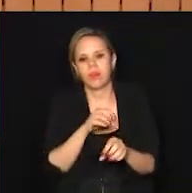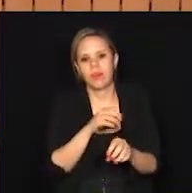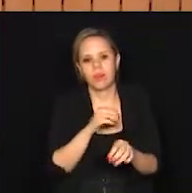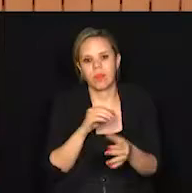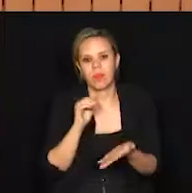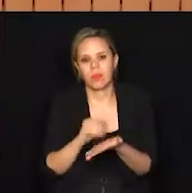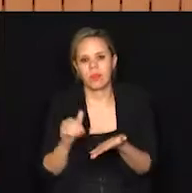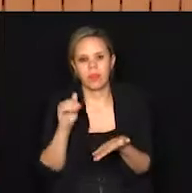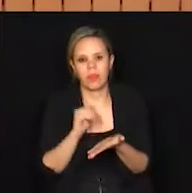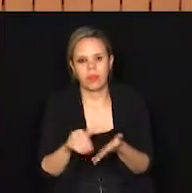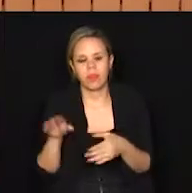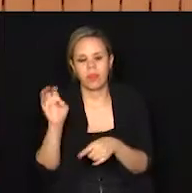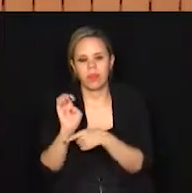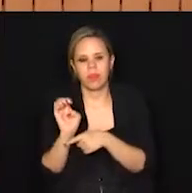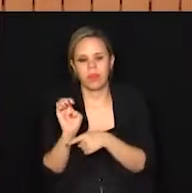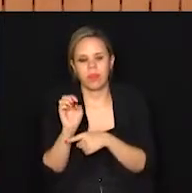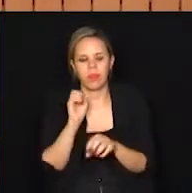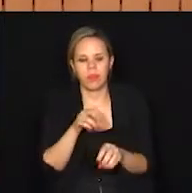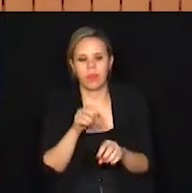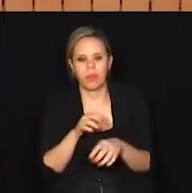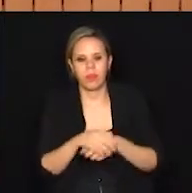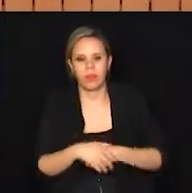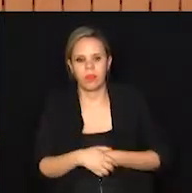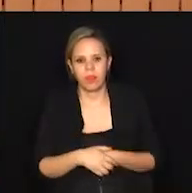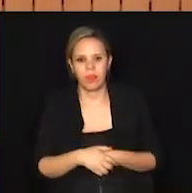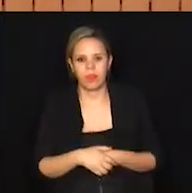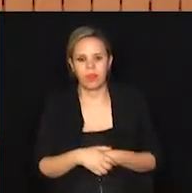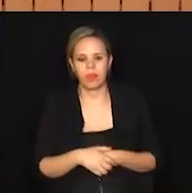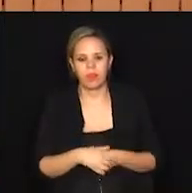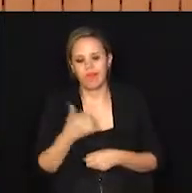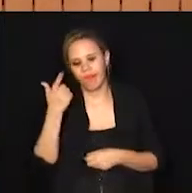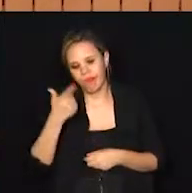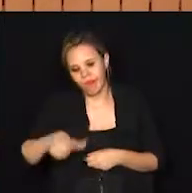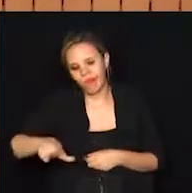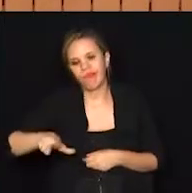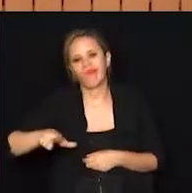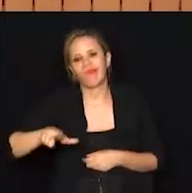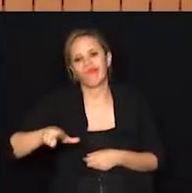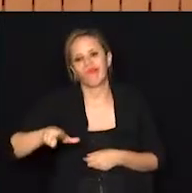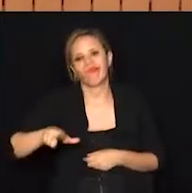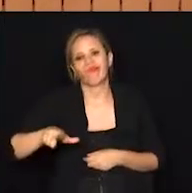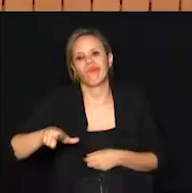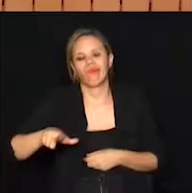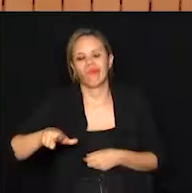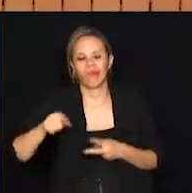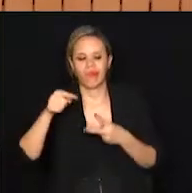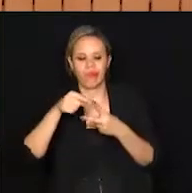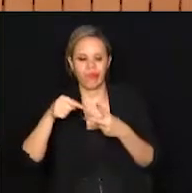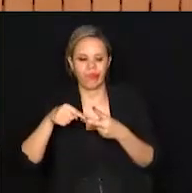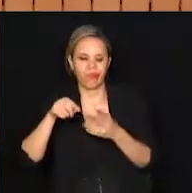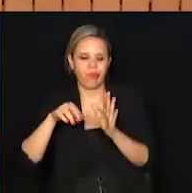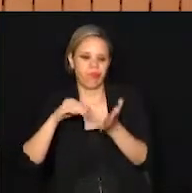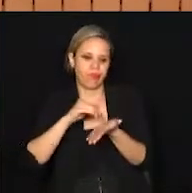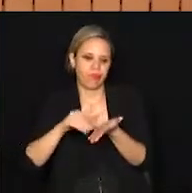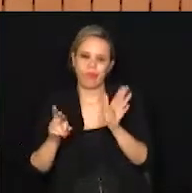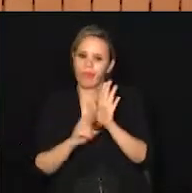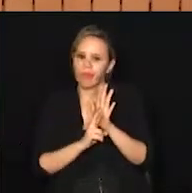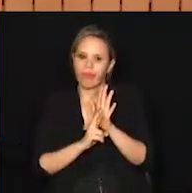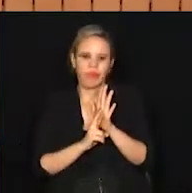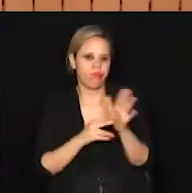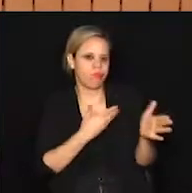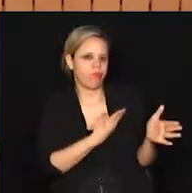e a Secretaria Estadual de Educação. E, mais uma vez, essas representações do